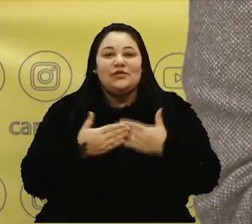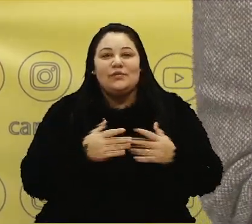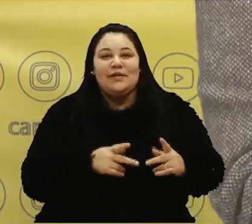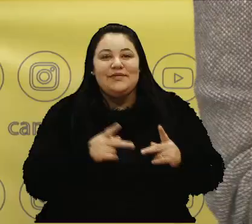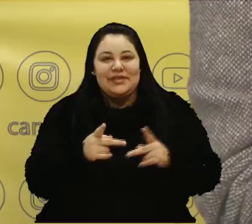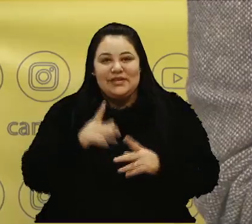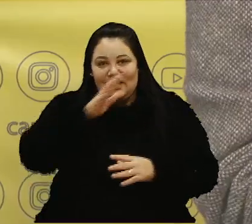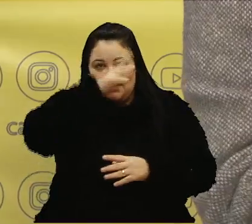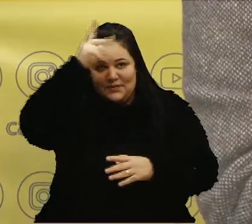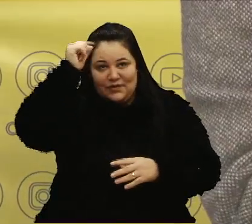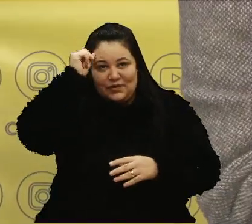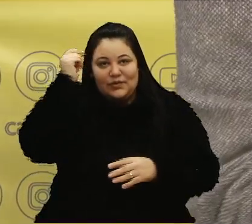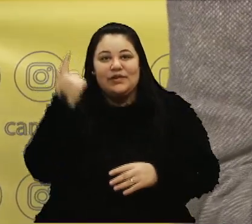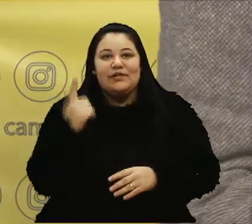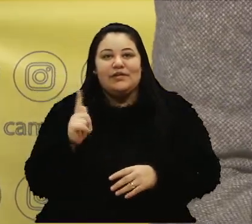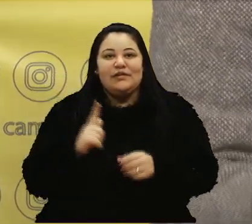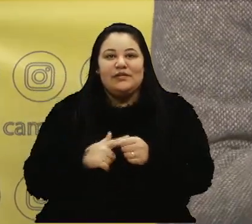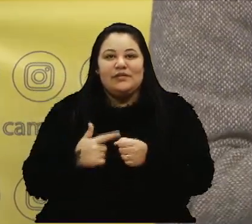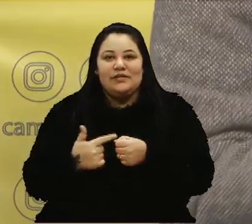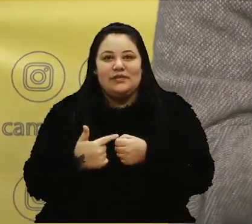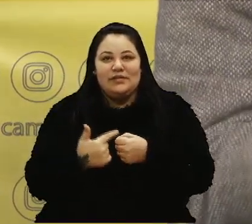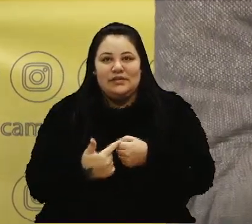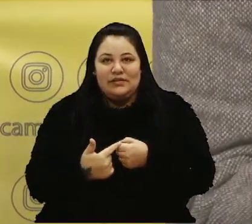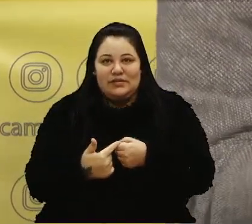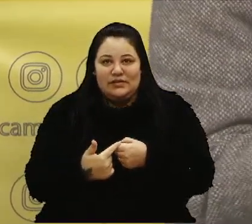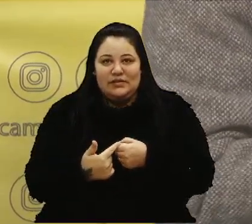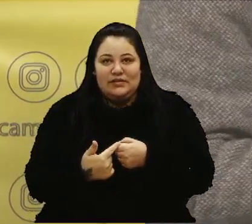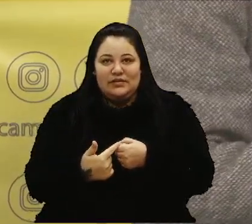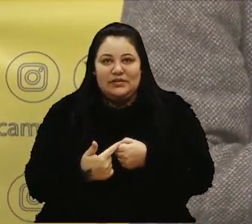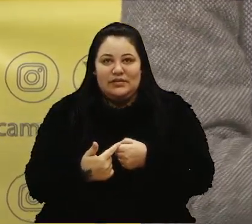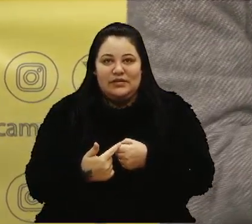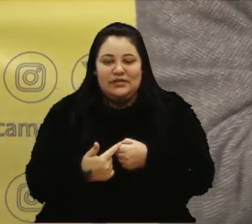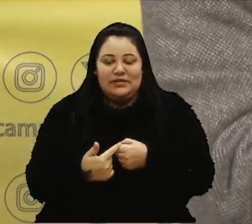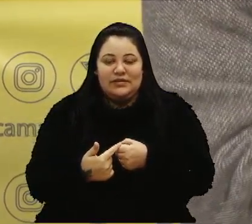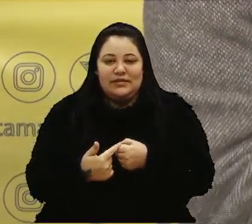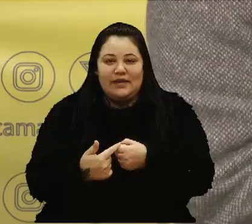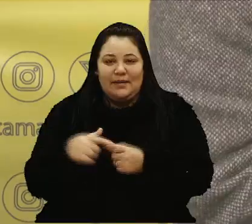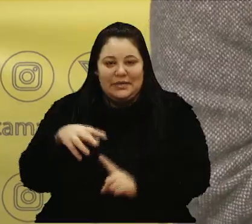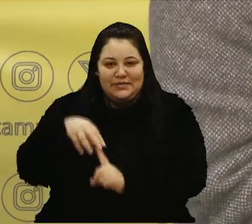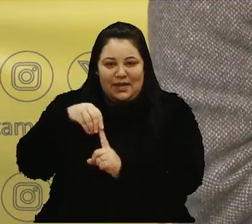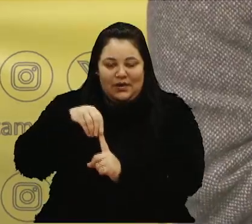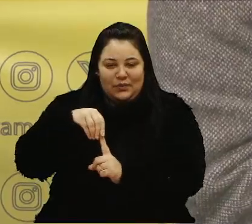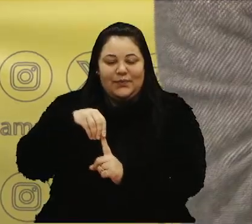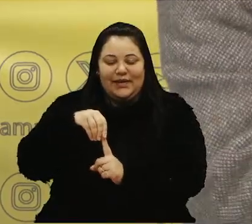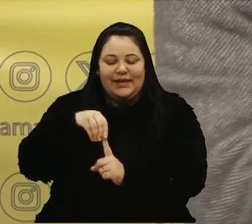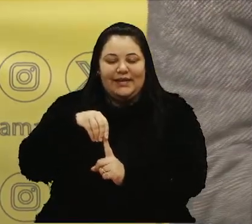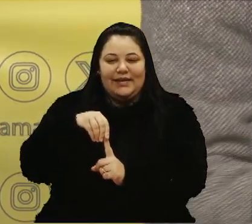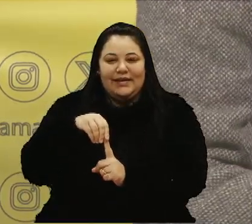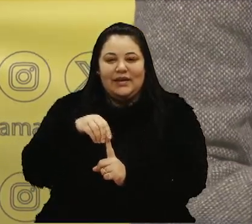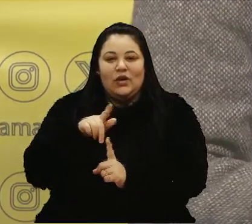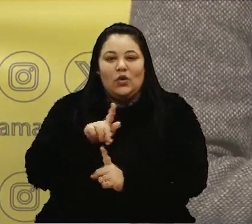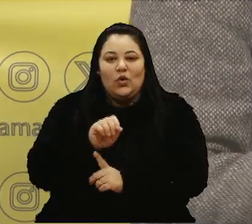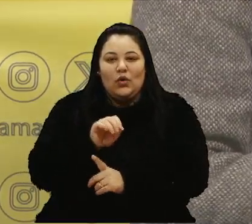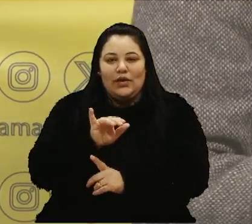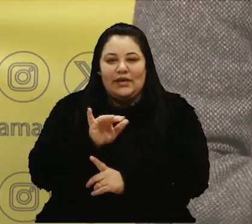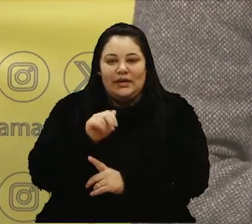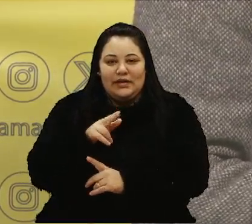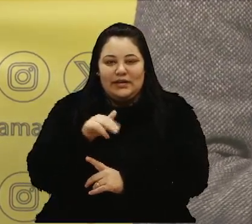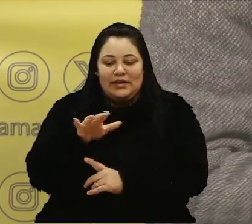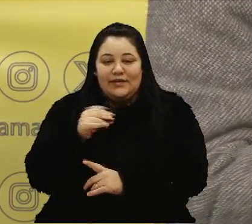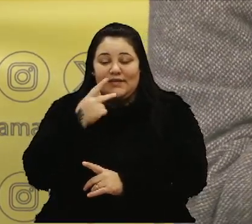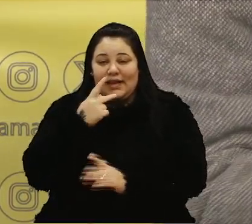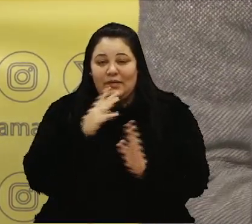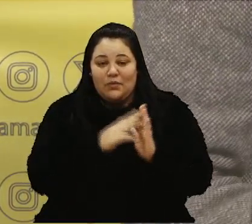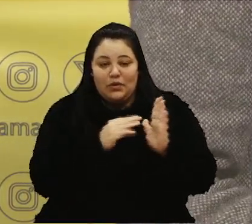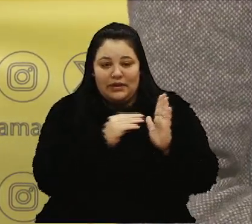prefeitura da cidade de Goiânia, capital, e falaram sobre o modelo, né, que se tem lá